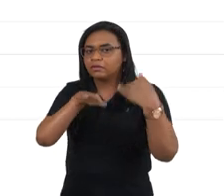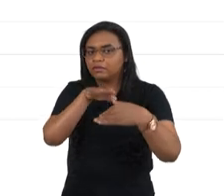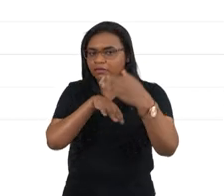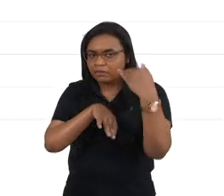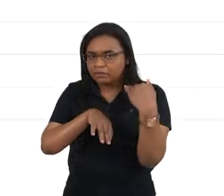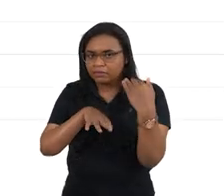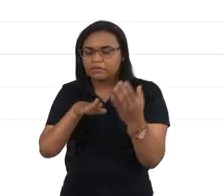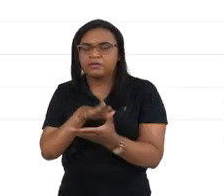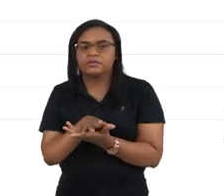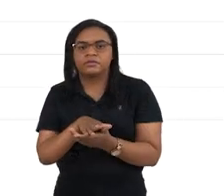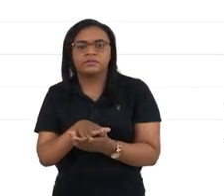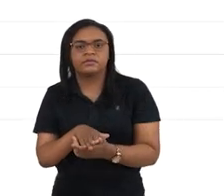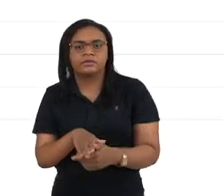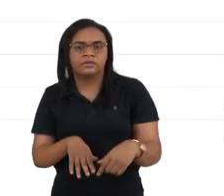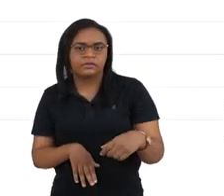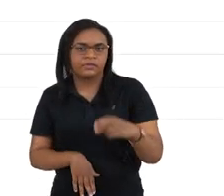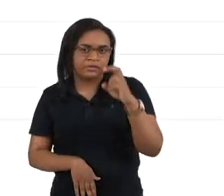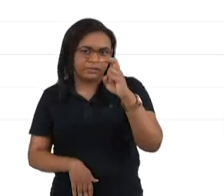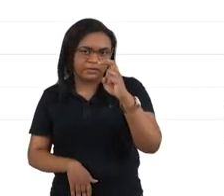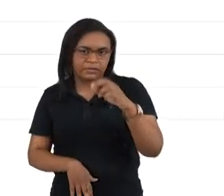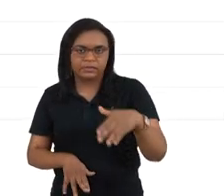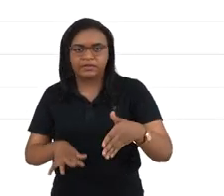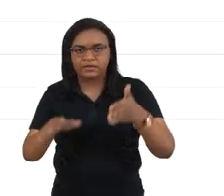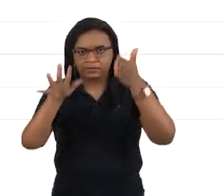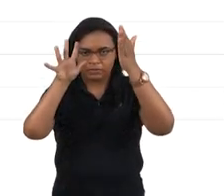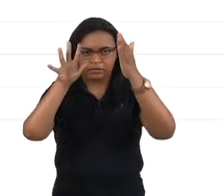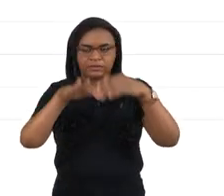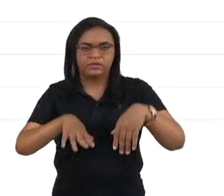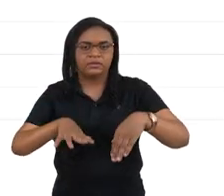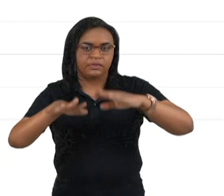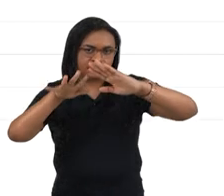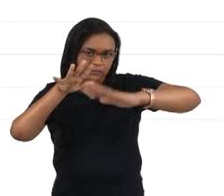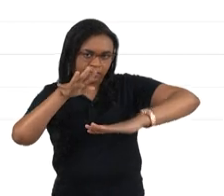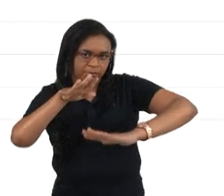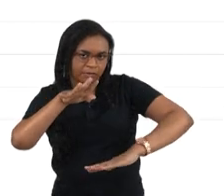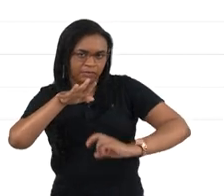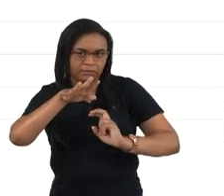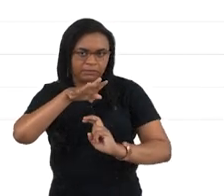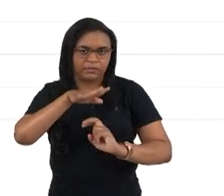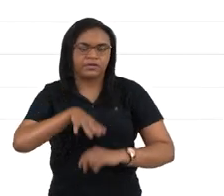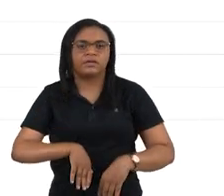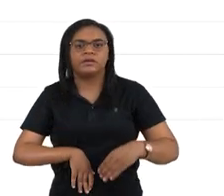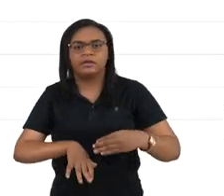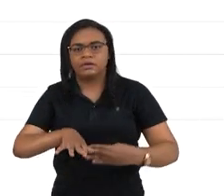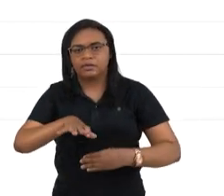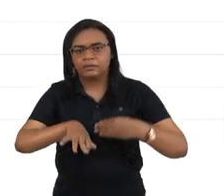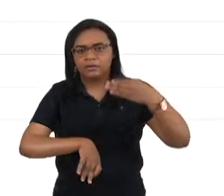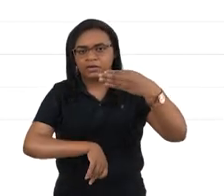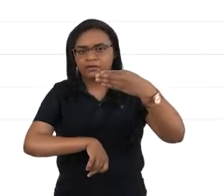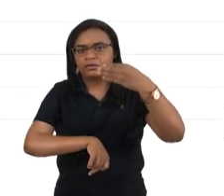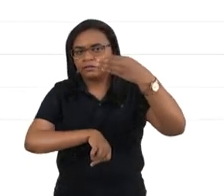aqui é inverso, ó. Hora, se 5 estava em cima, vem para baixo. E 4 que estava em cima, vem para